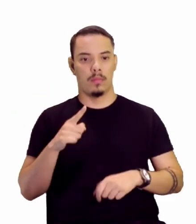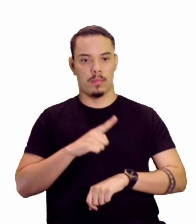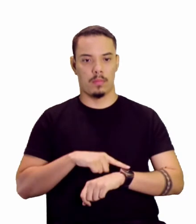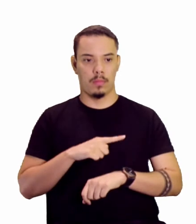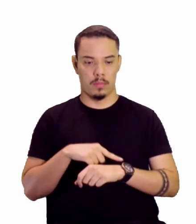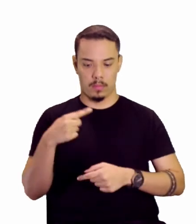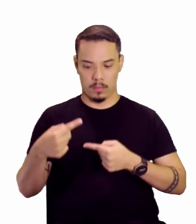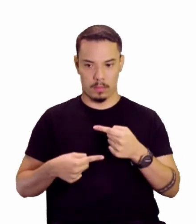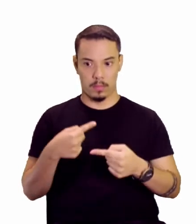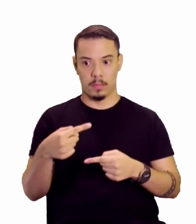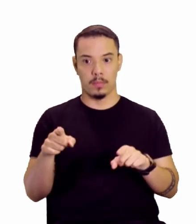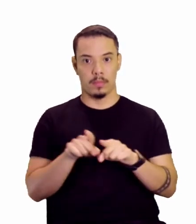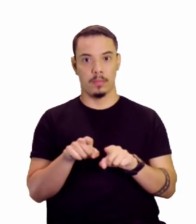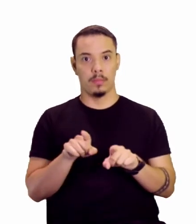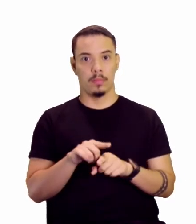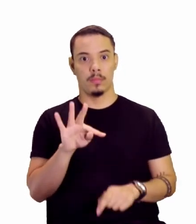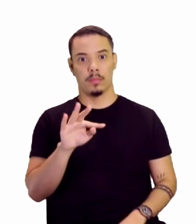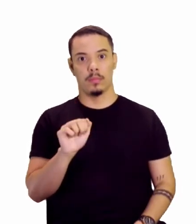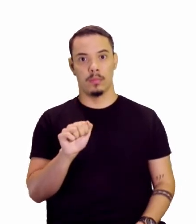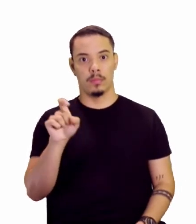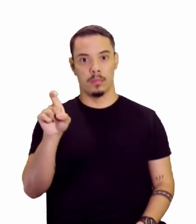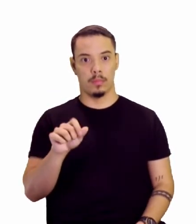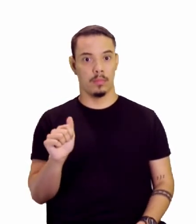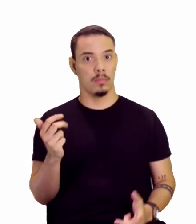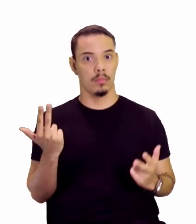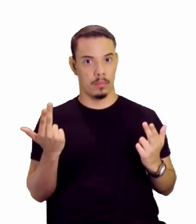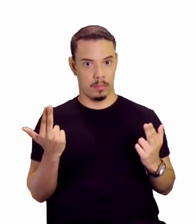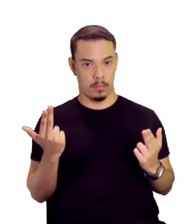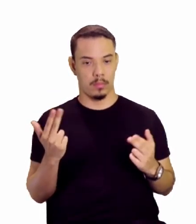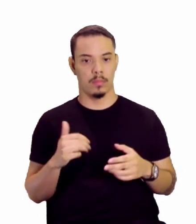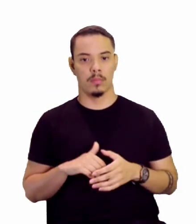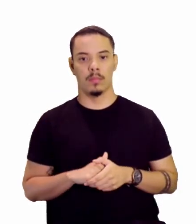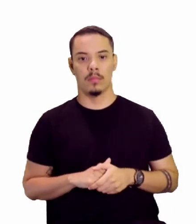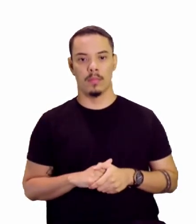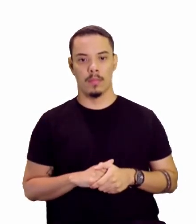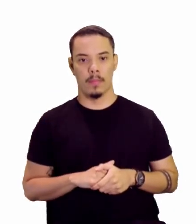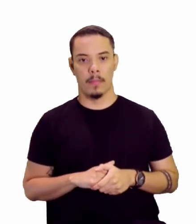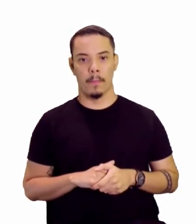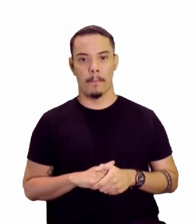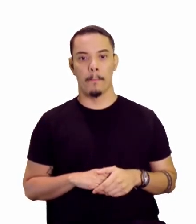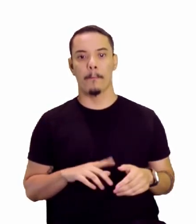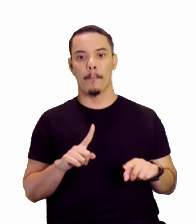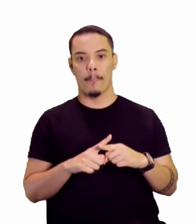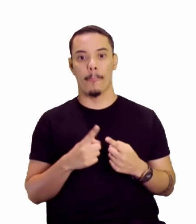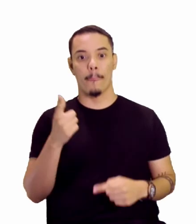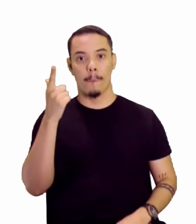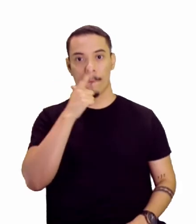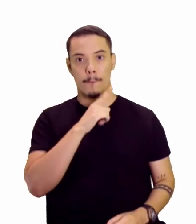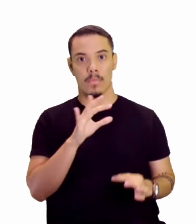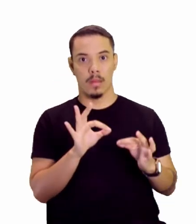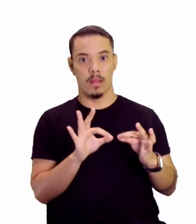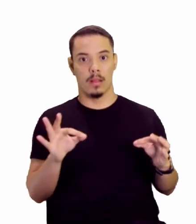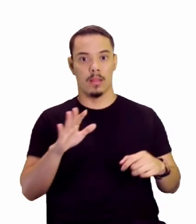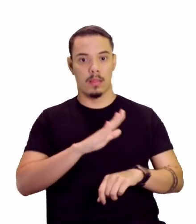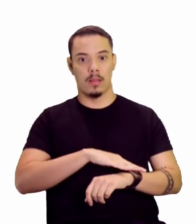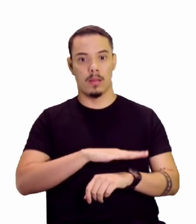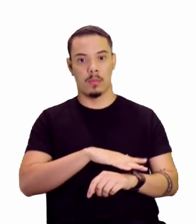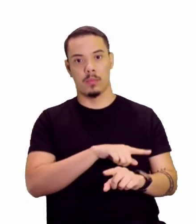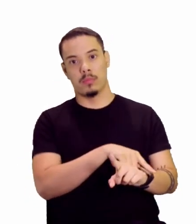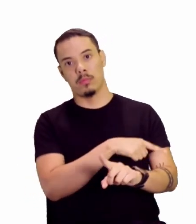tempo e acaba em taxas iguais. tendo esse efeito sobre a gotícula de água e ela vai se alongando com o passar do tempo,